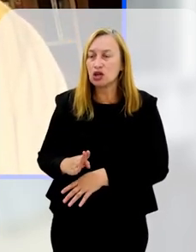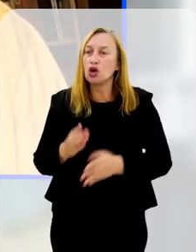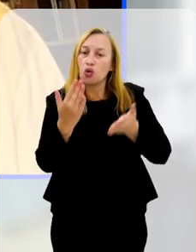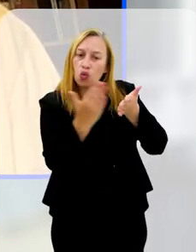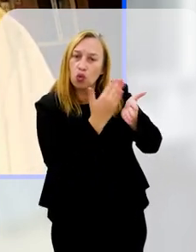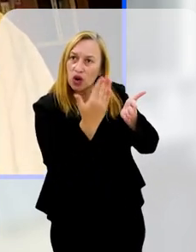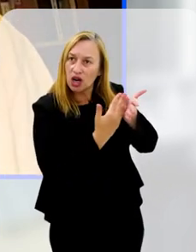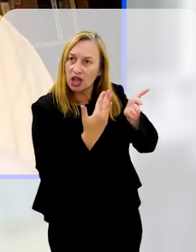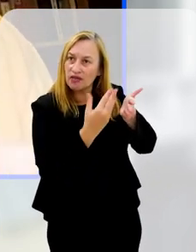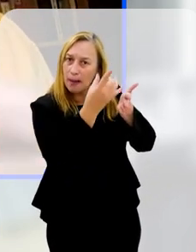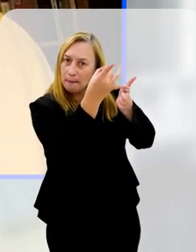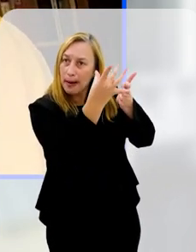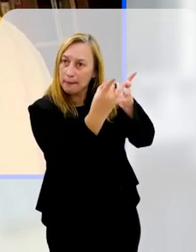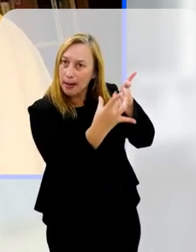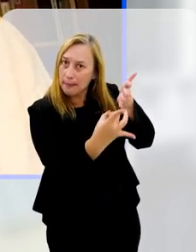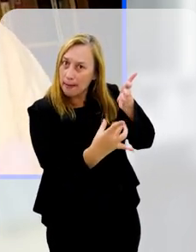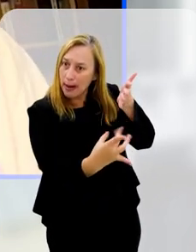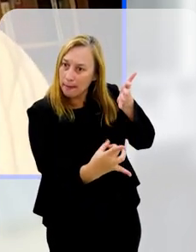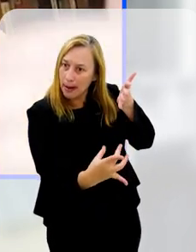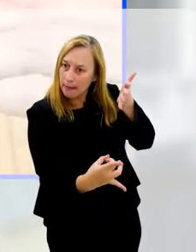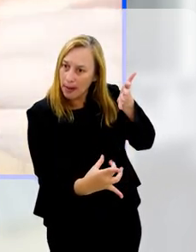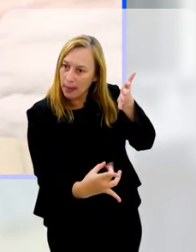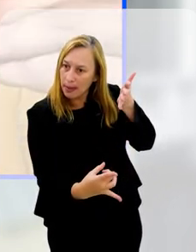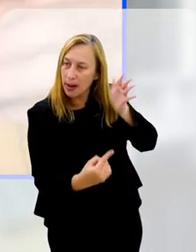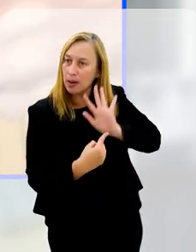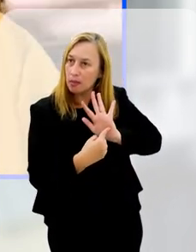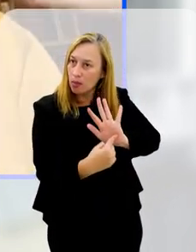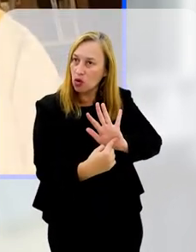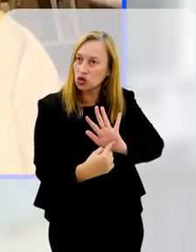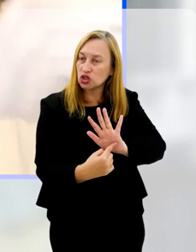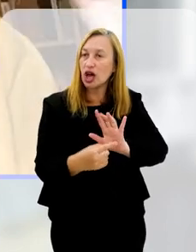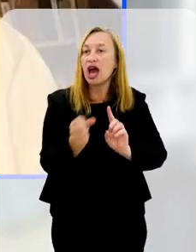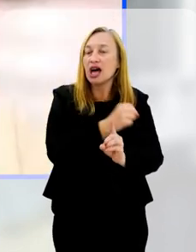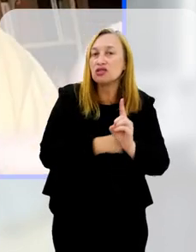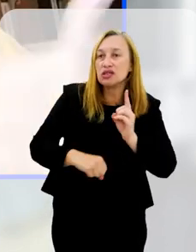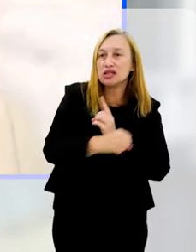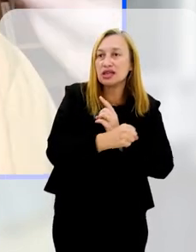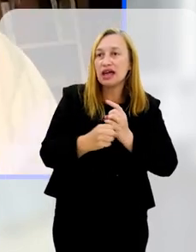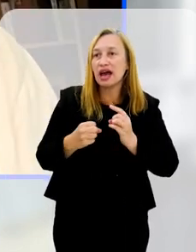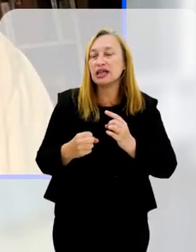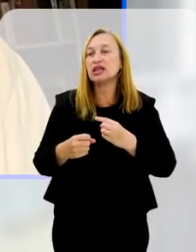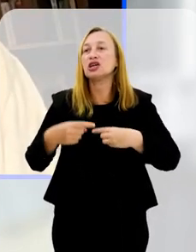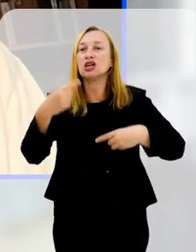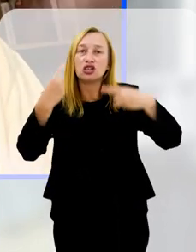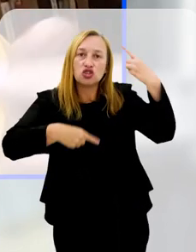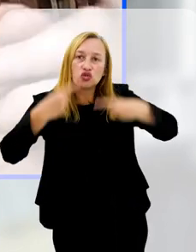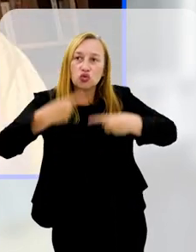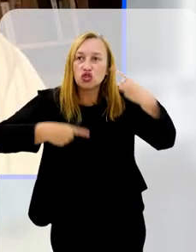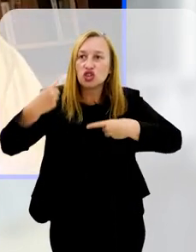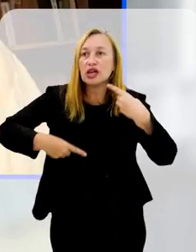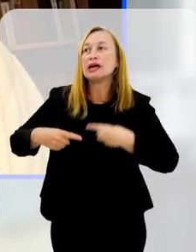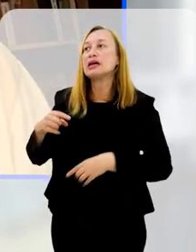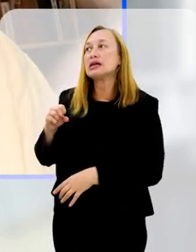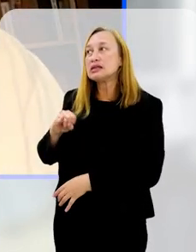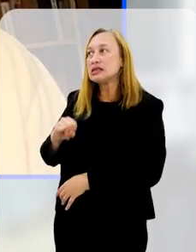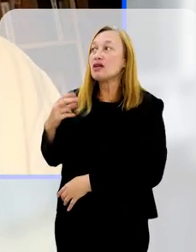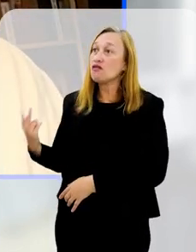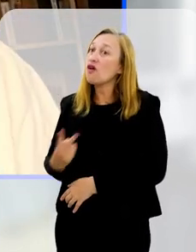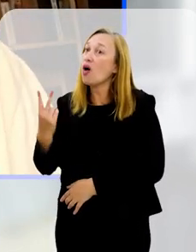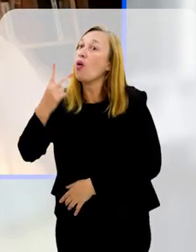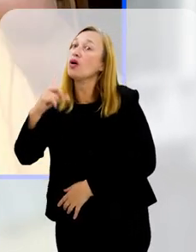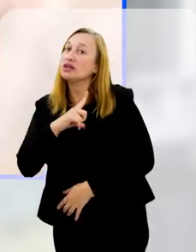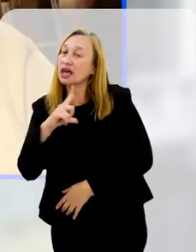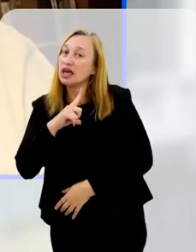livro vai trazer esse aspecto, né? É que eu acho que a sociedade tem que entrar nesse debate se realmente vale a